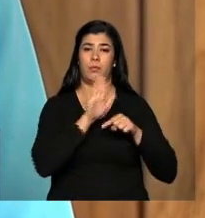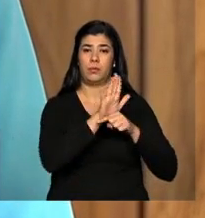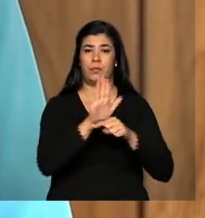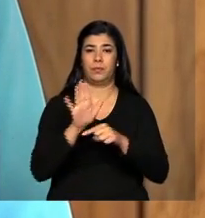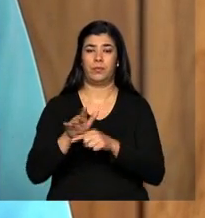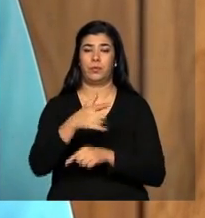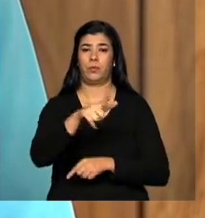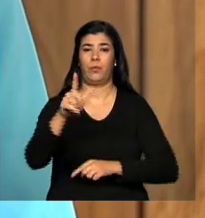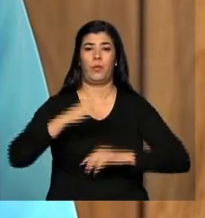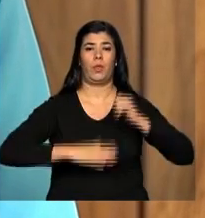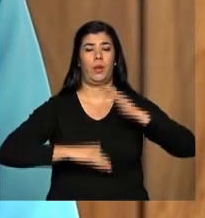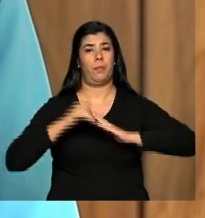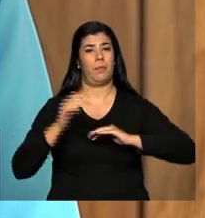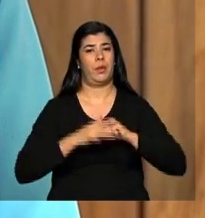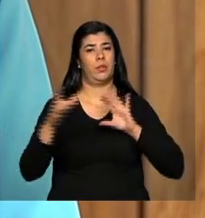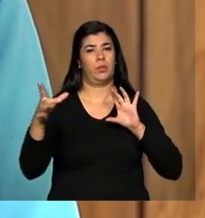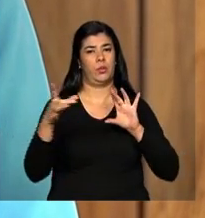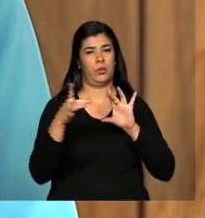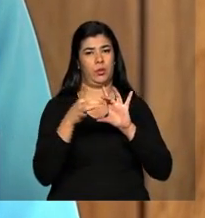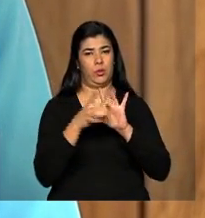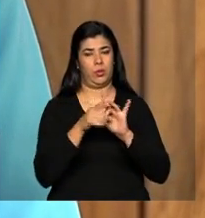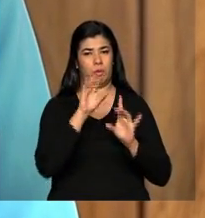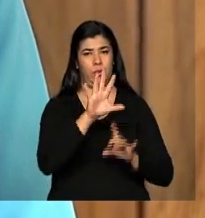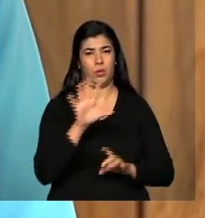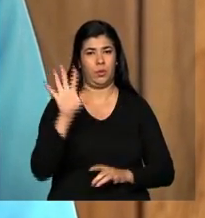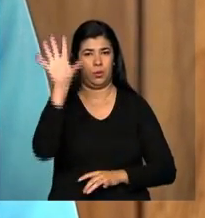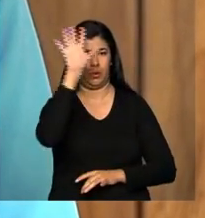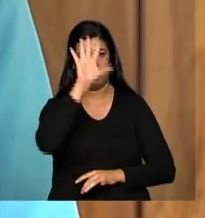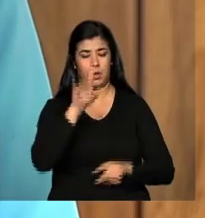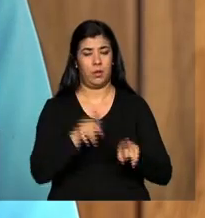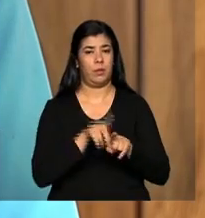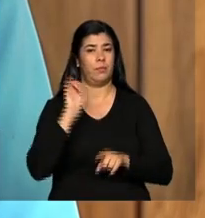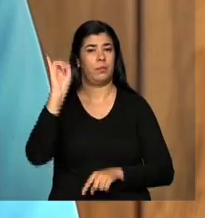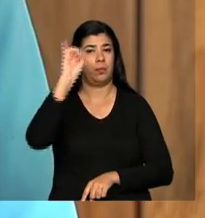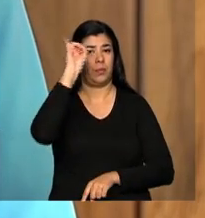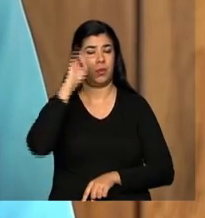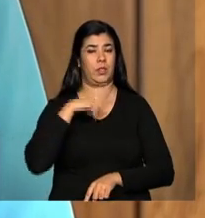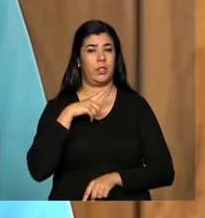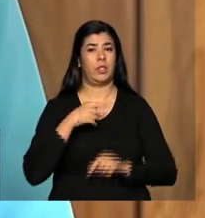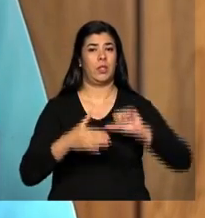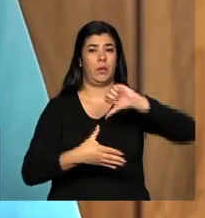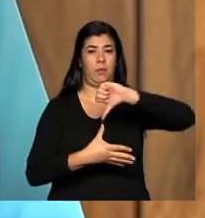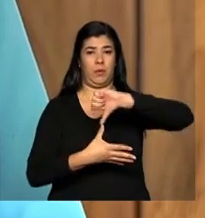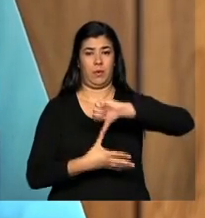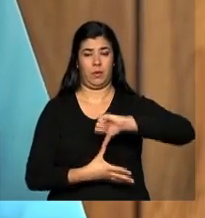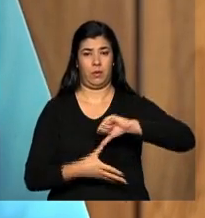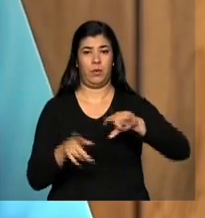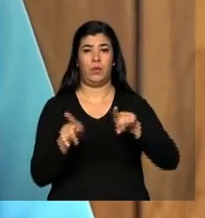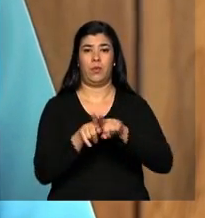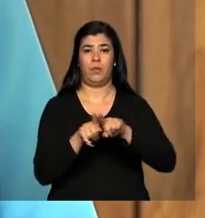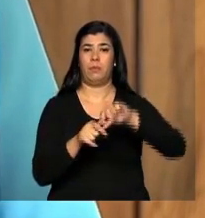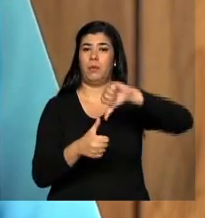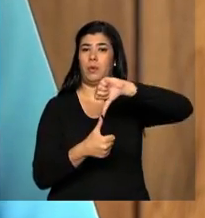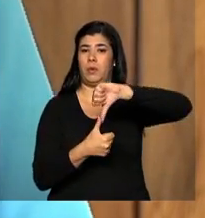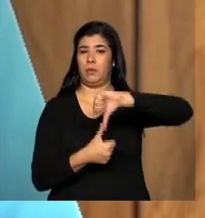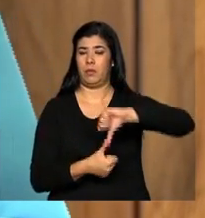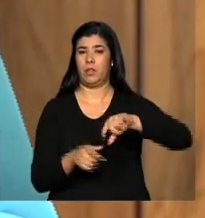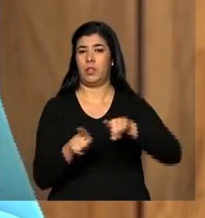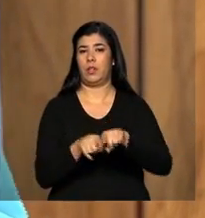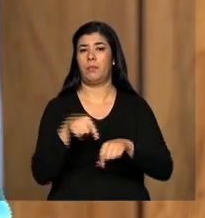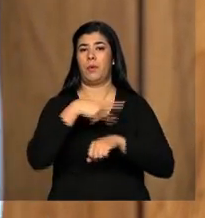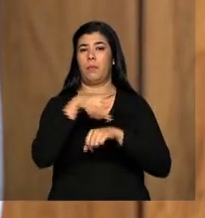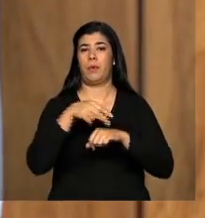os outros mecanismos de integração regional, fundamentais para a América do Sul, América Latina e o